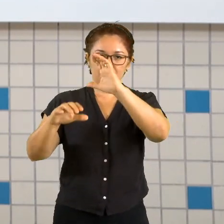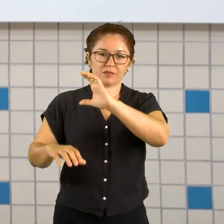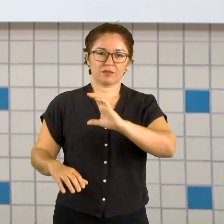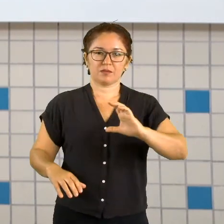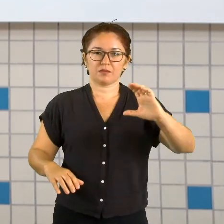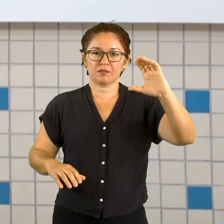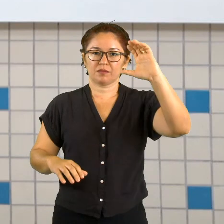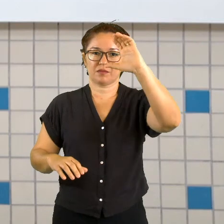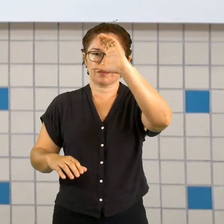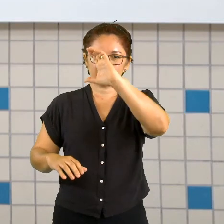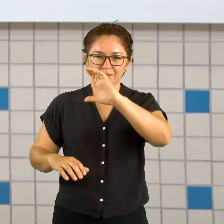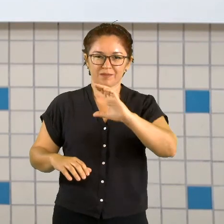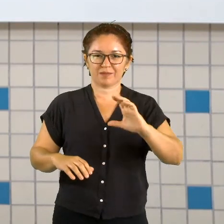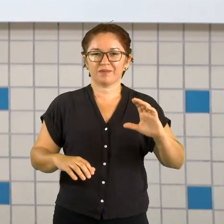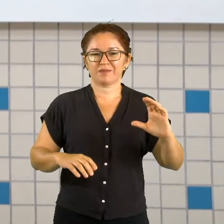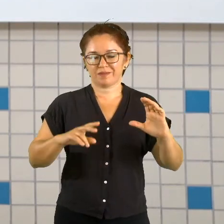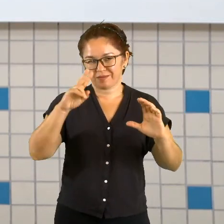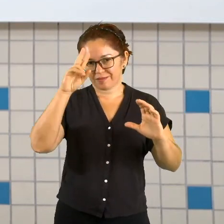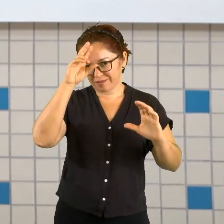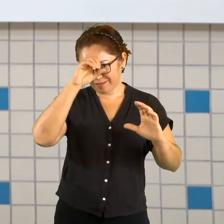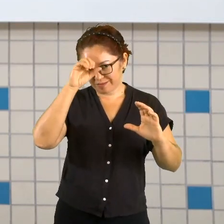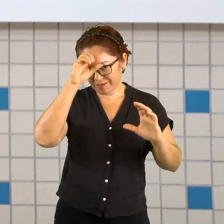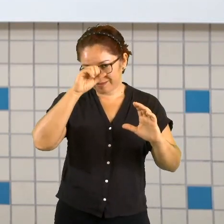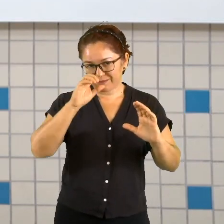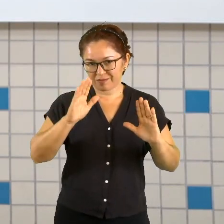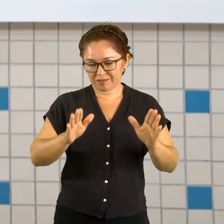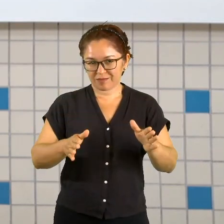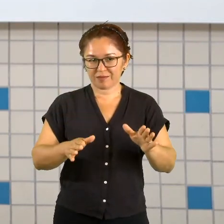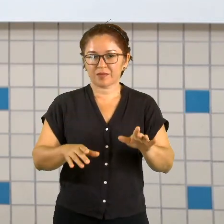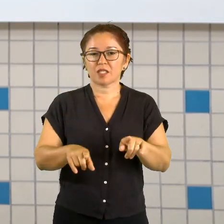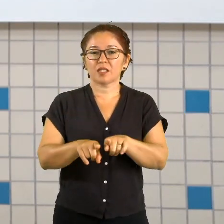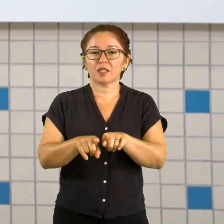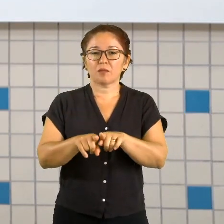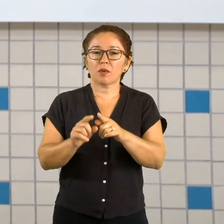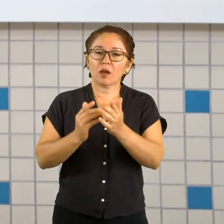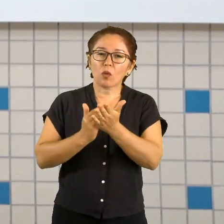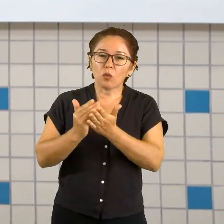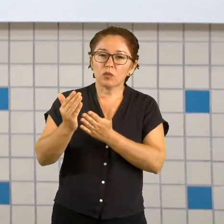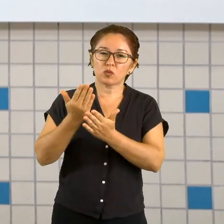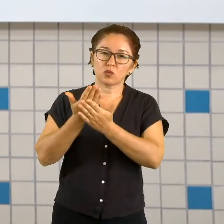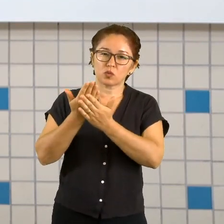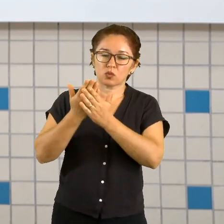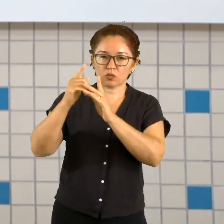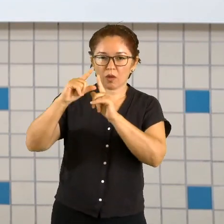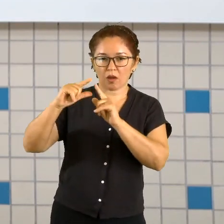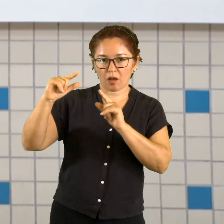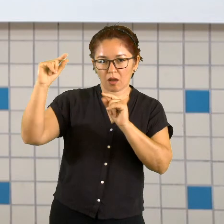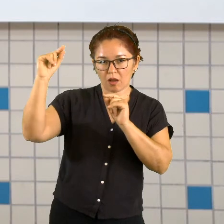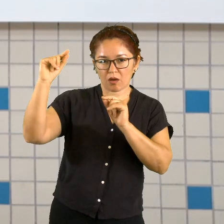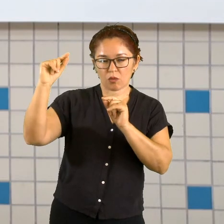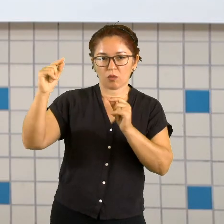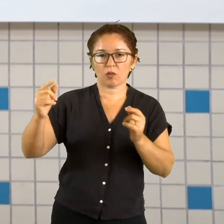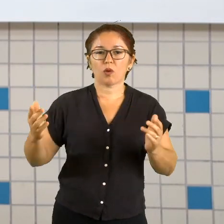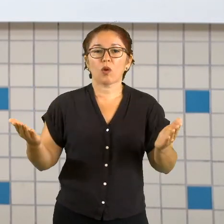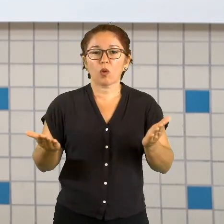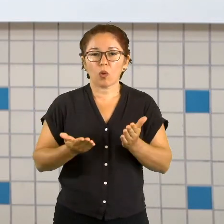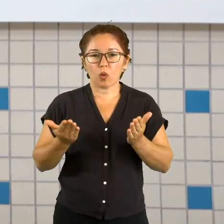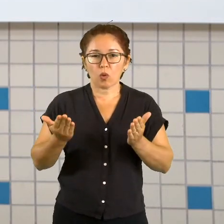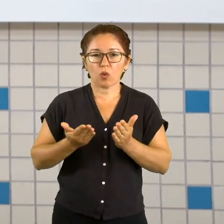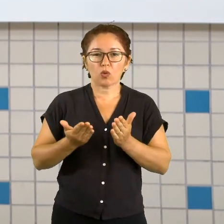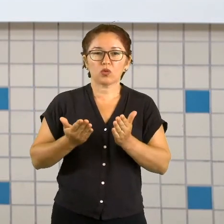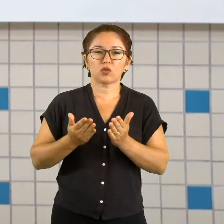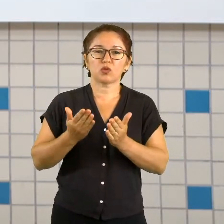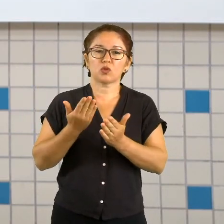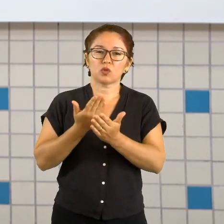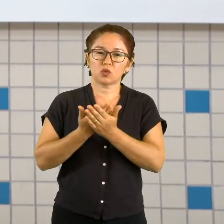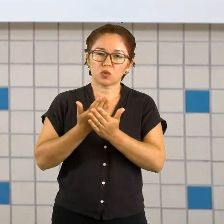e introduzimos sobre o estudo da Lua. Hoje, nesta aula, nós continuaremos a estudar um pouco mais sobre